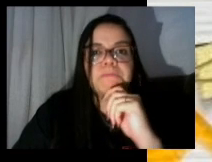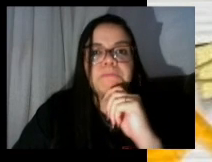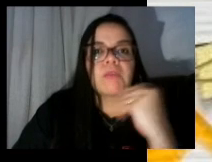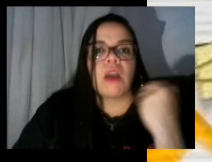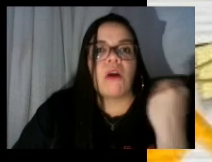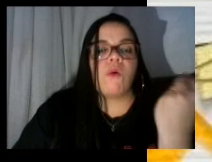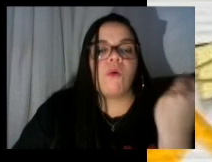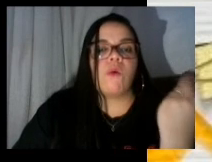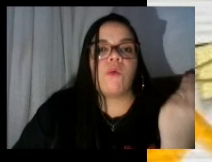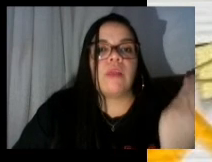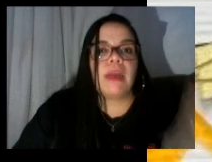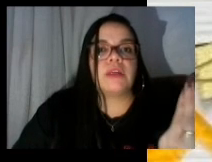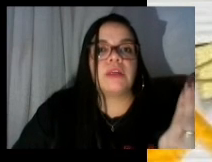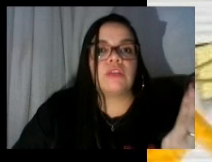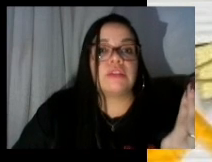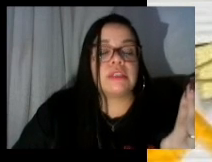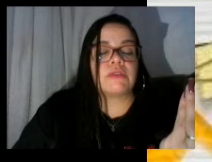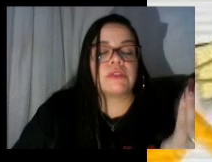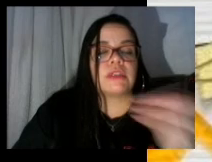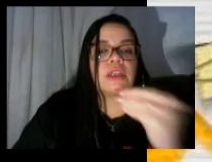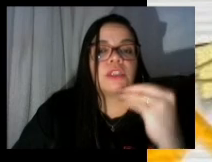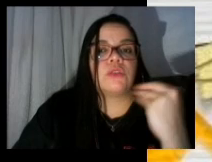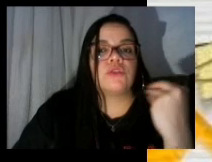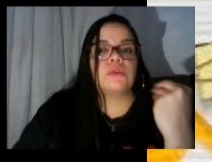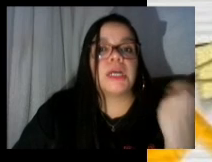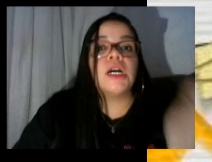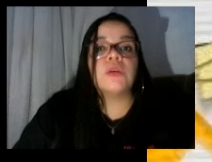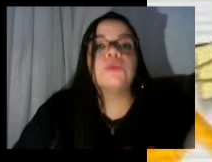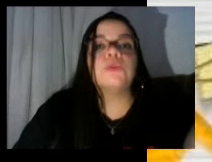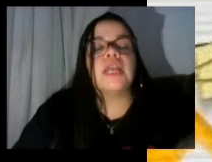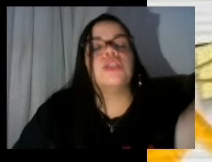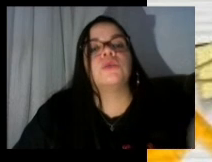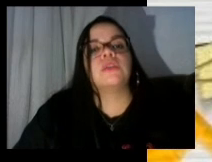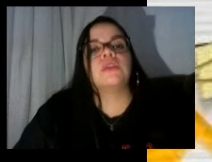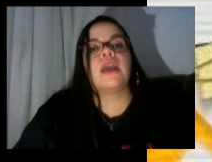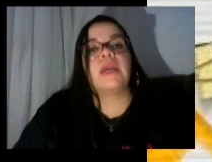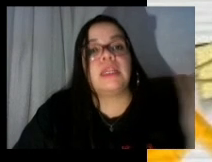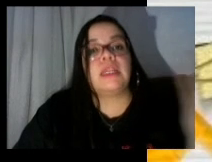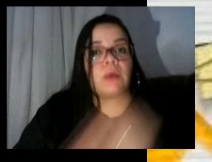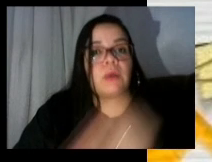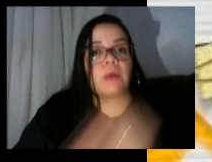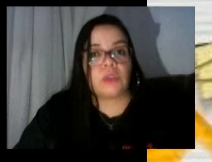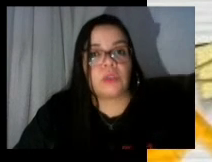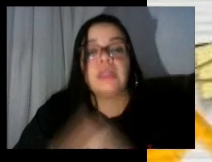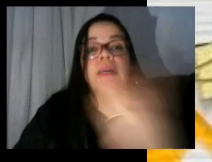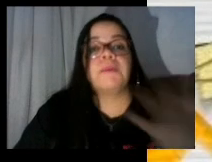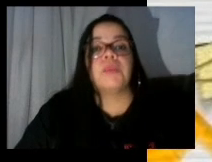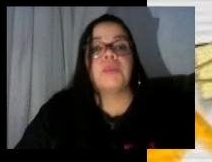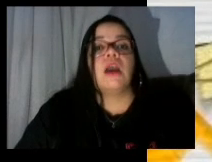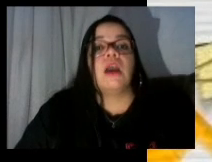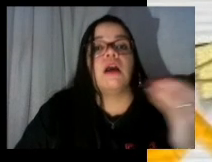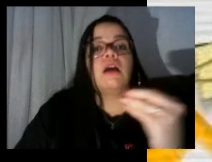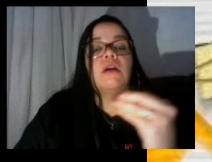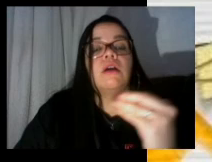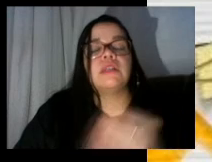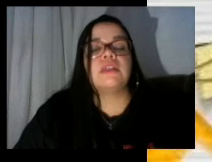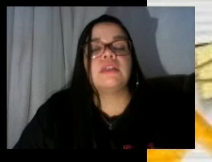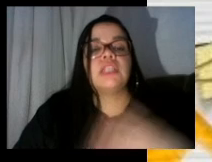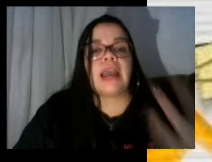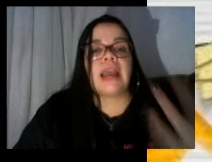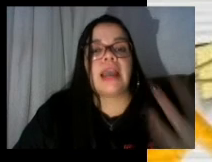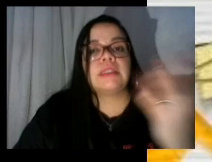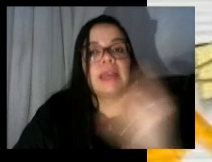dizer? Lembra que eu já disse a vocês que os brancos, né, eles trouxeram a religião católica